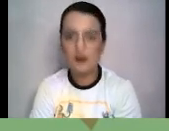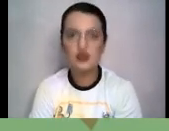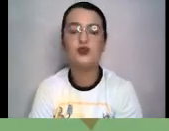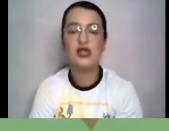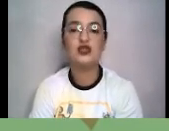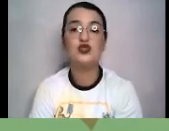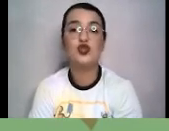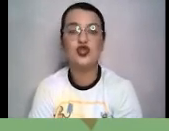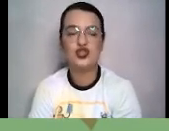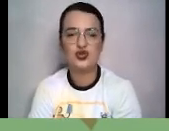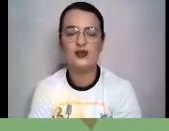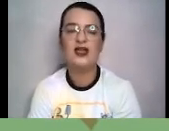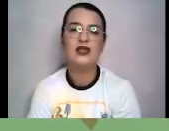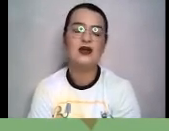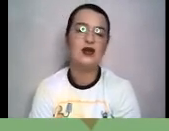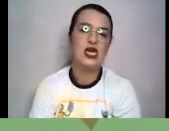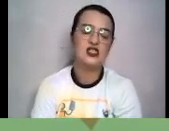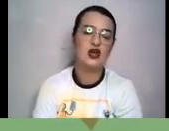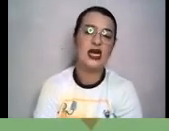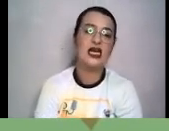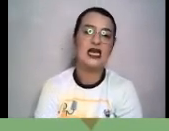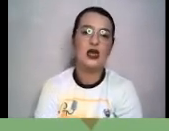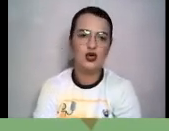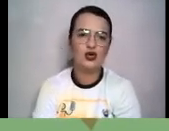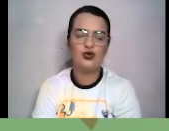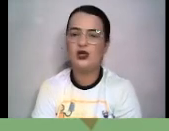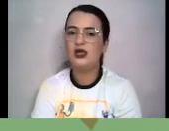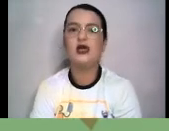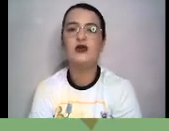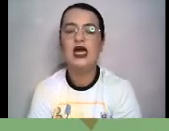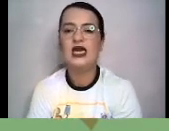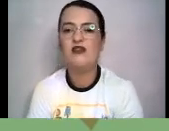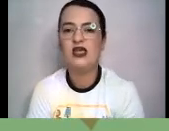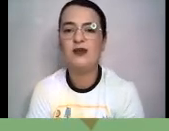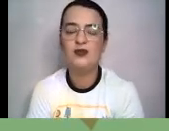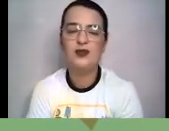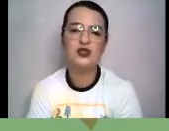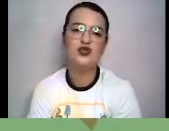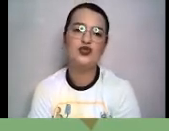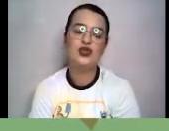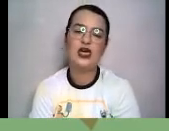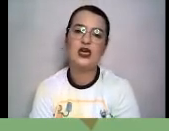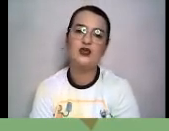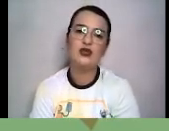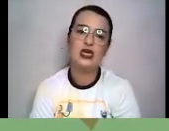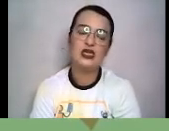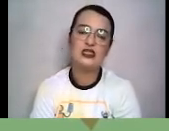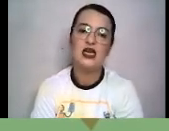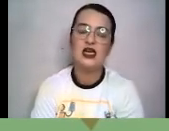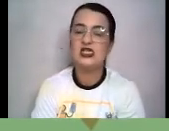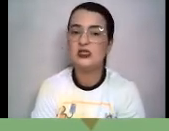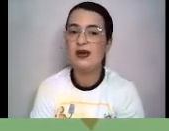vender pelo preço justo. Então, quem só quer ganhar lucro? Não, quer vender pelo preço justo. E aí é onde